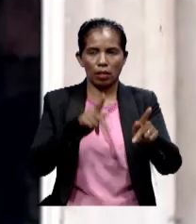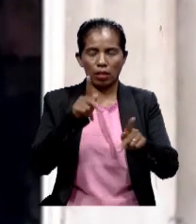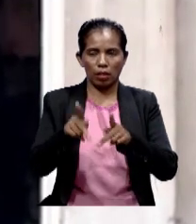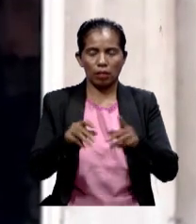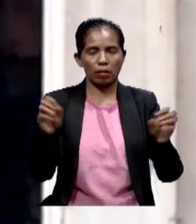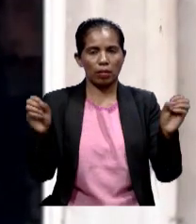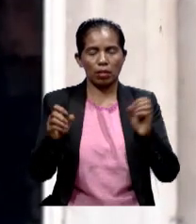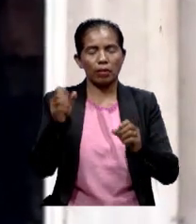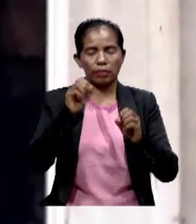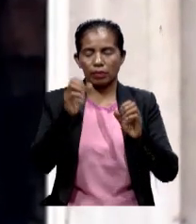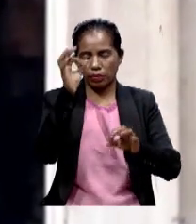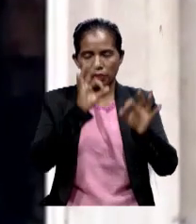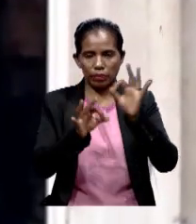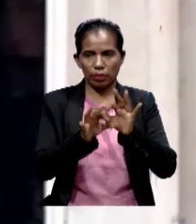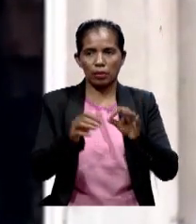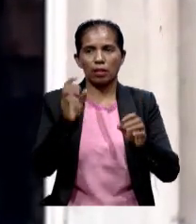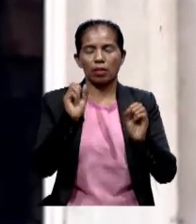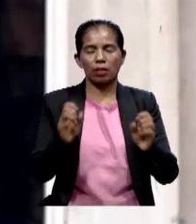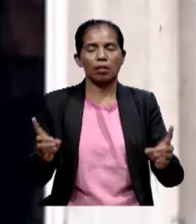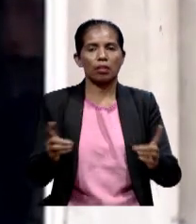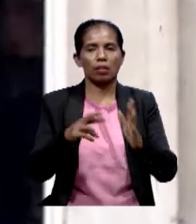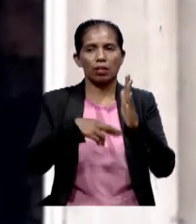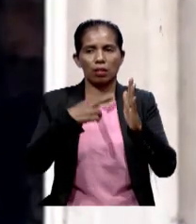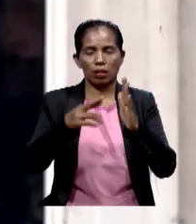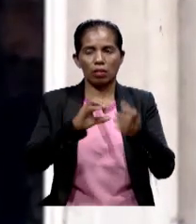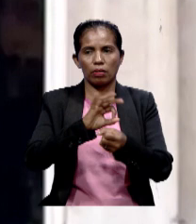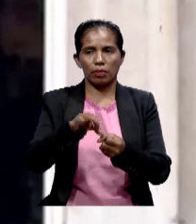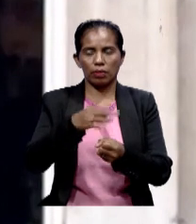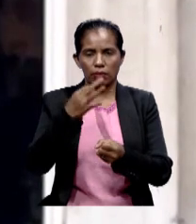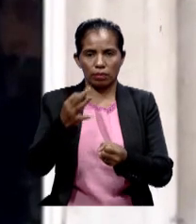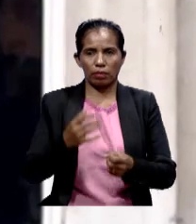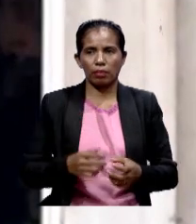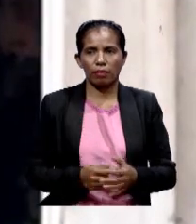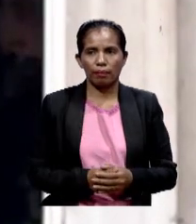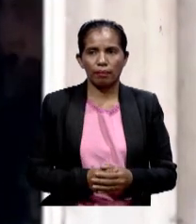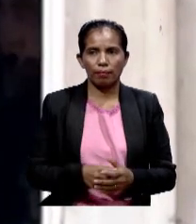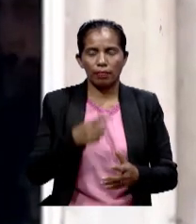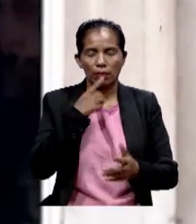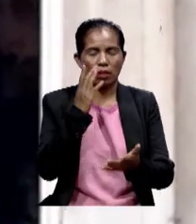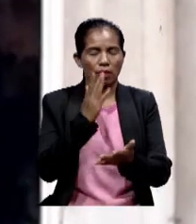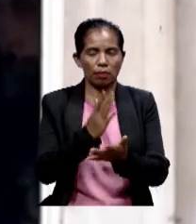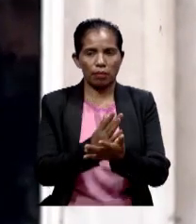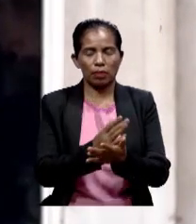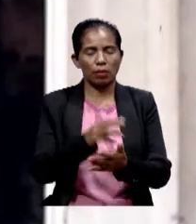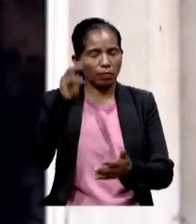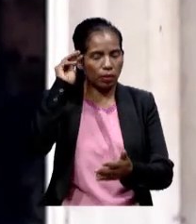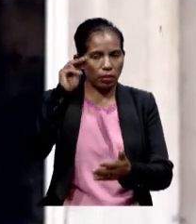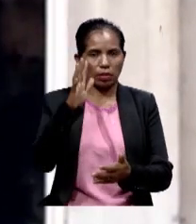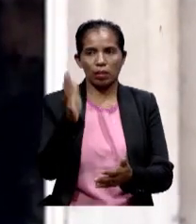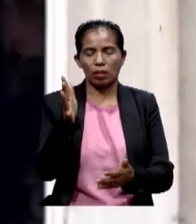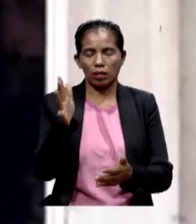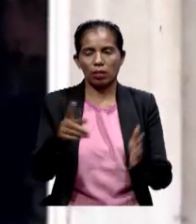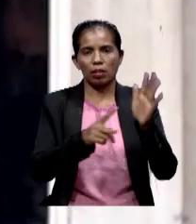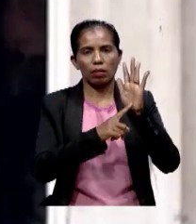la confirma nia e a momento nia contra a regra COVID-19. Johnson e resignação a foi ministro Limanulu